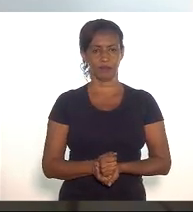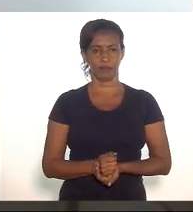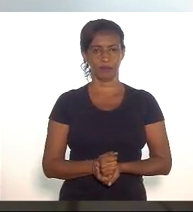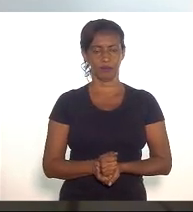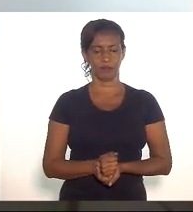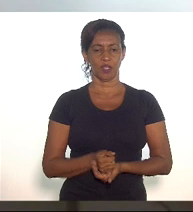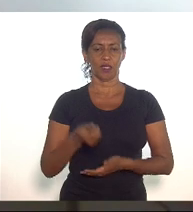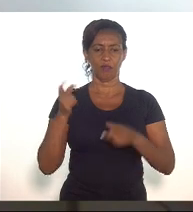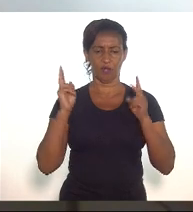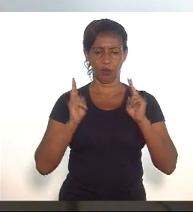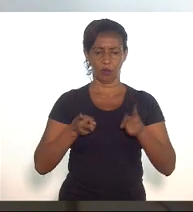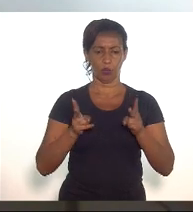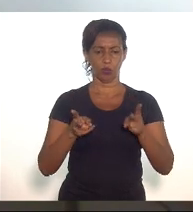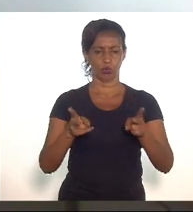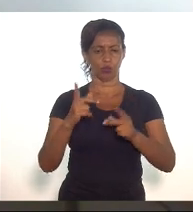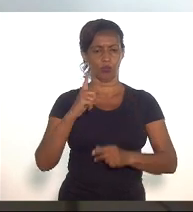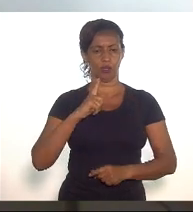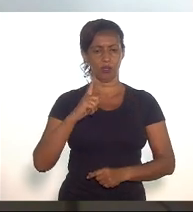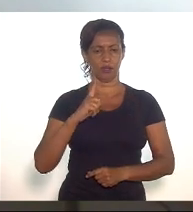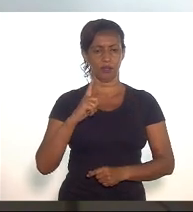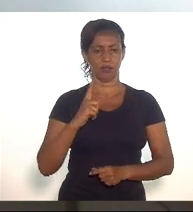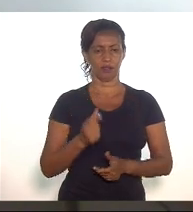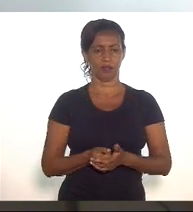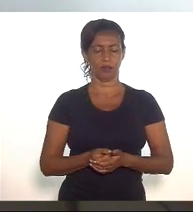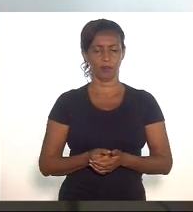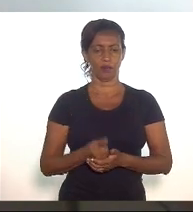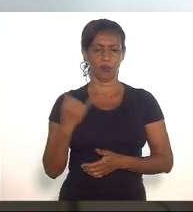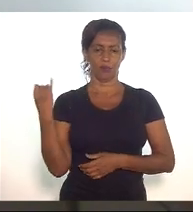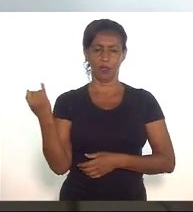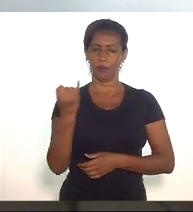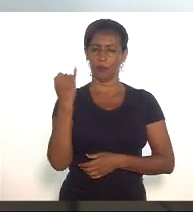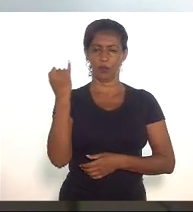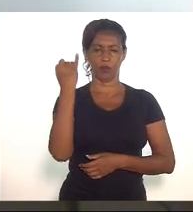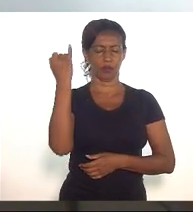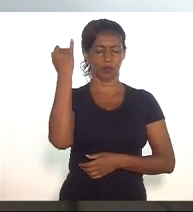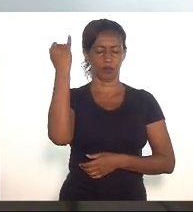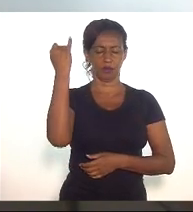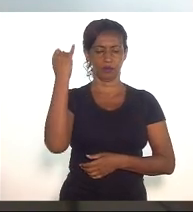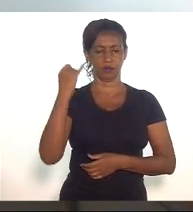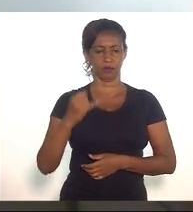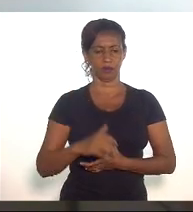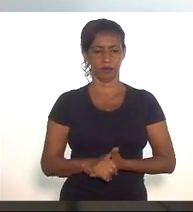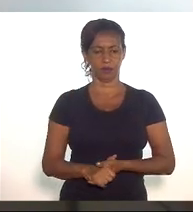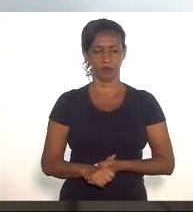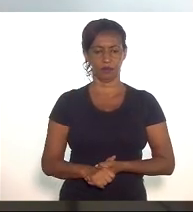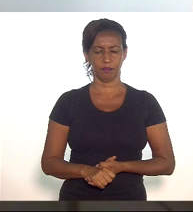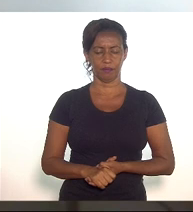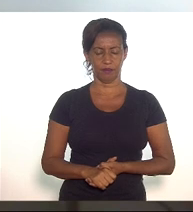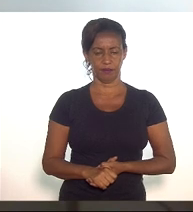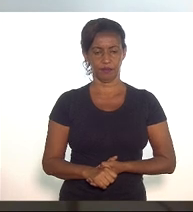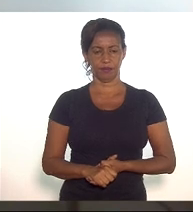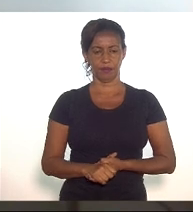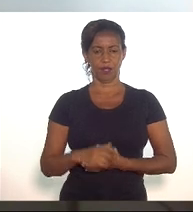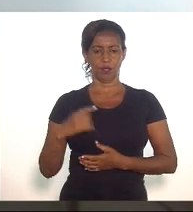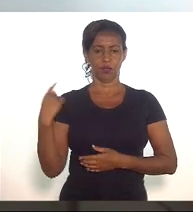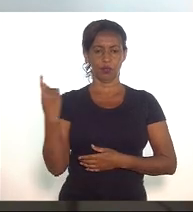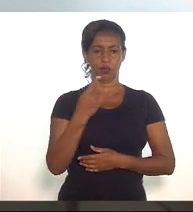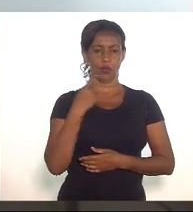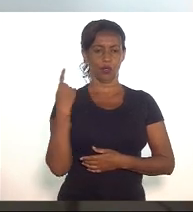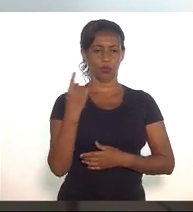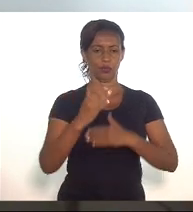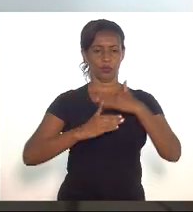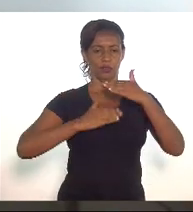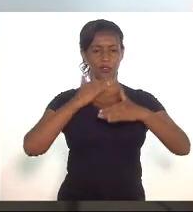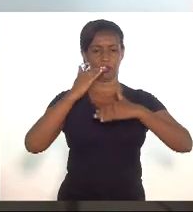e continuará a ter um papel fundamental, indutor do nosso